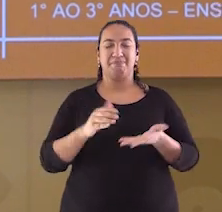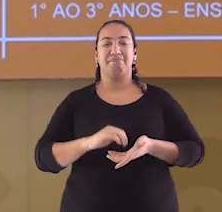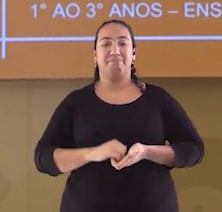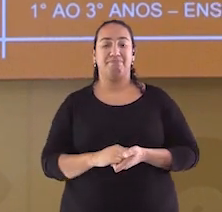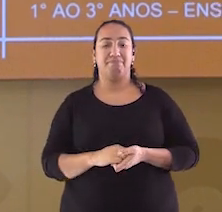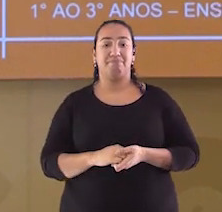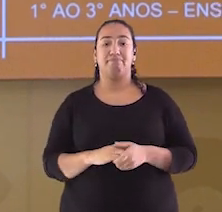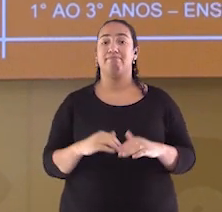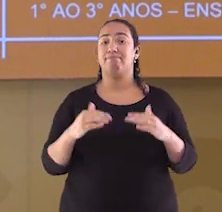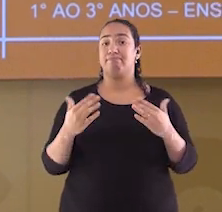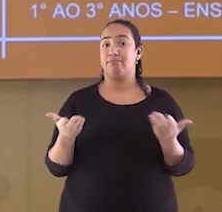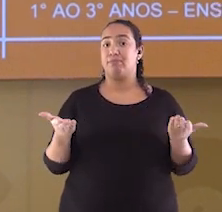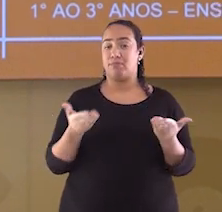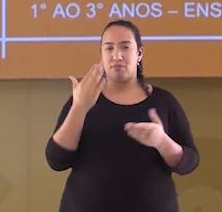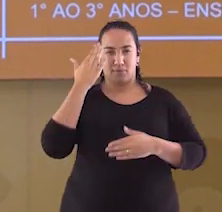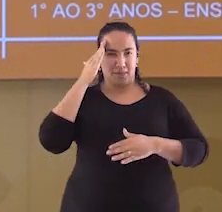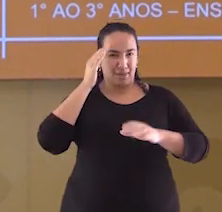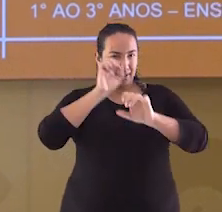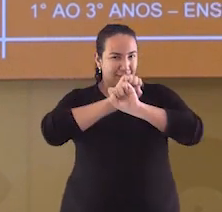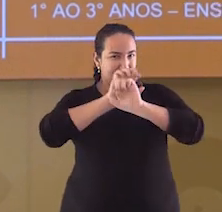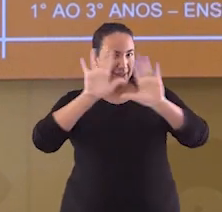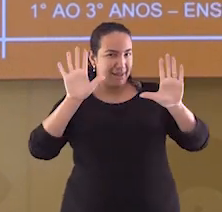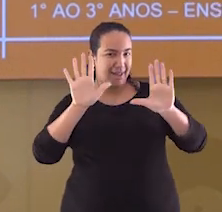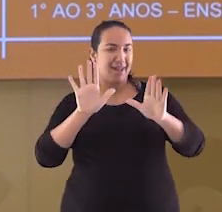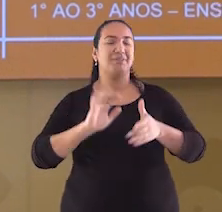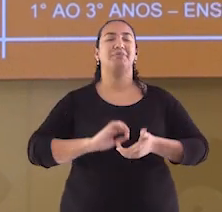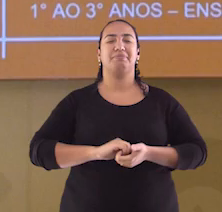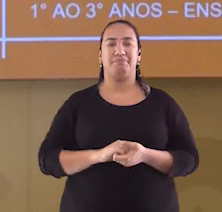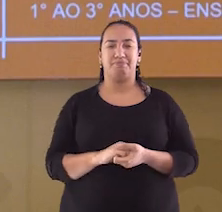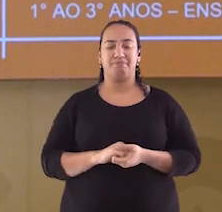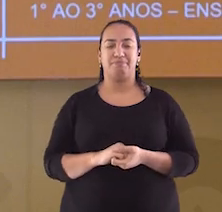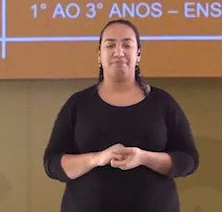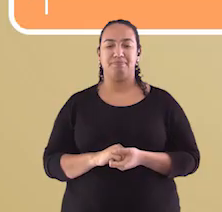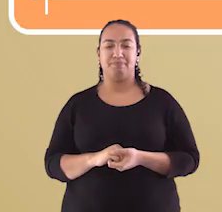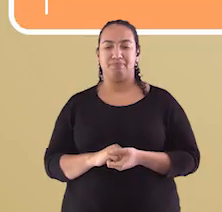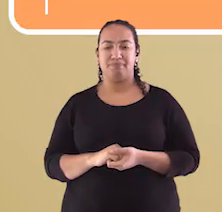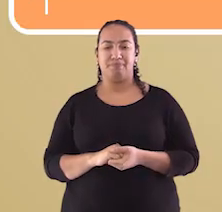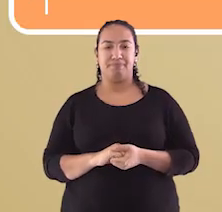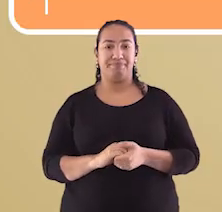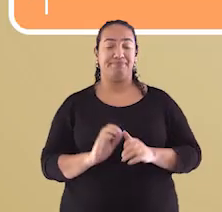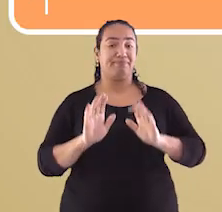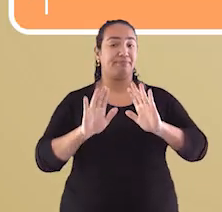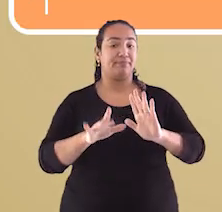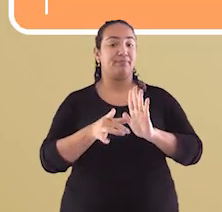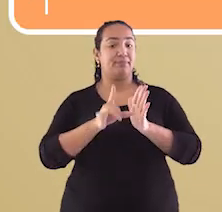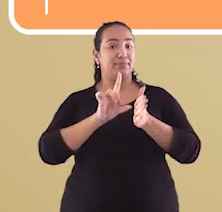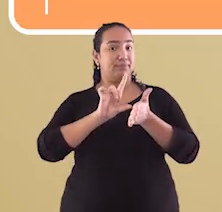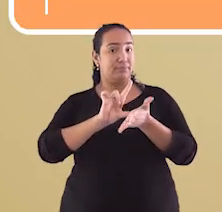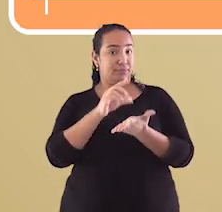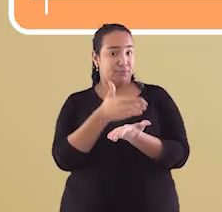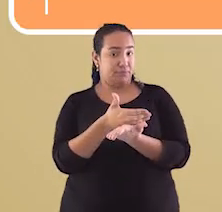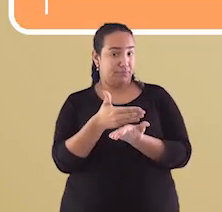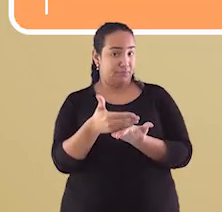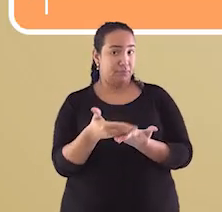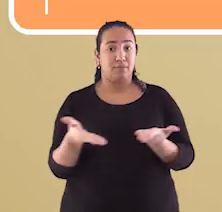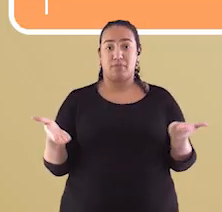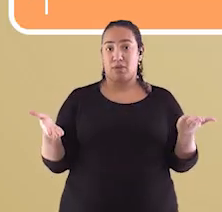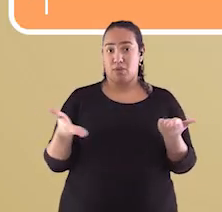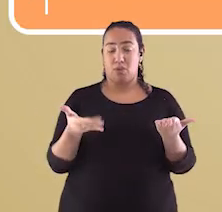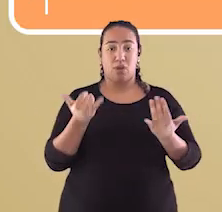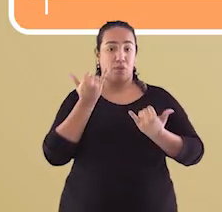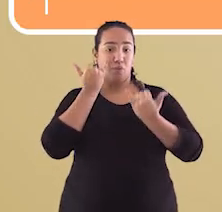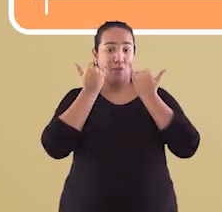Vamos entender melhor que história é essa? Vem comigo! Antes de iniciarmos, aqui vão